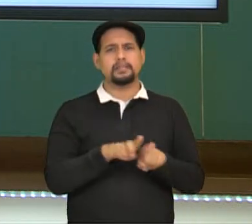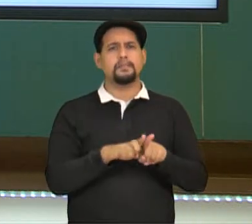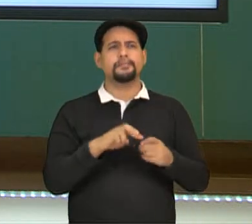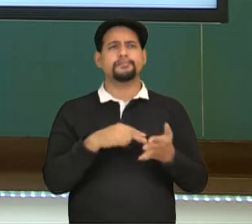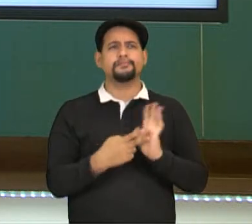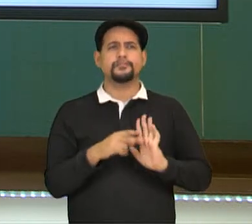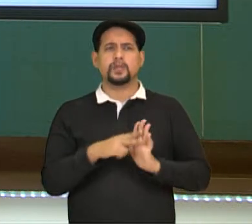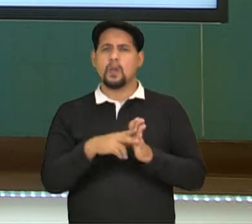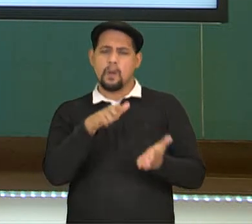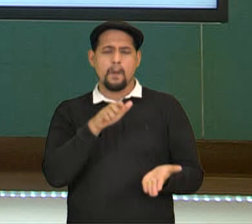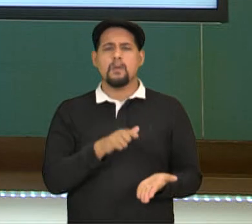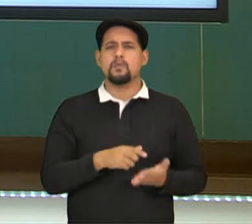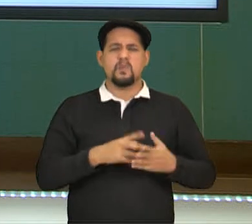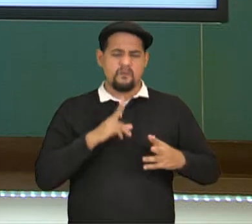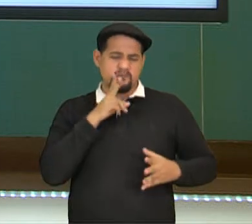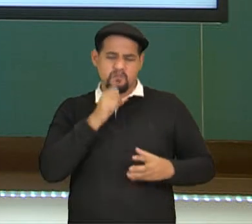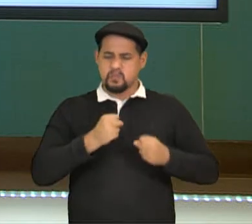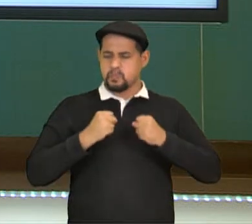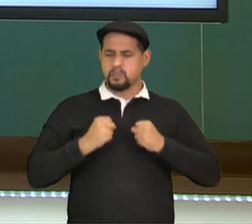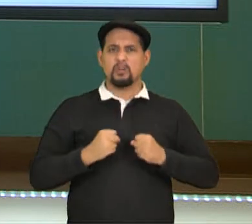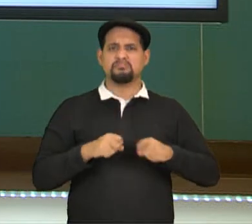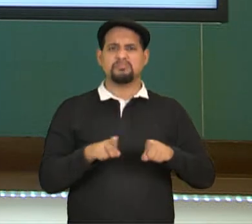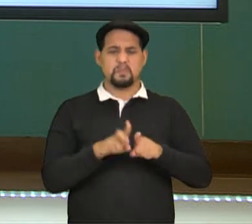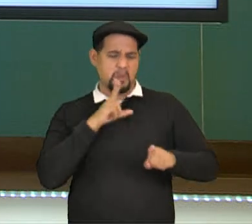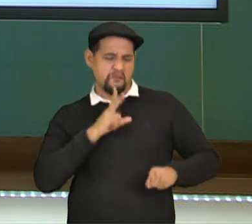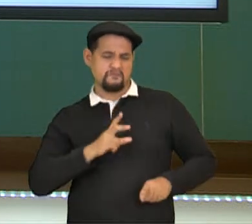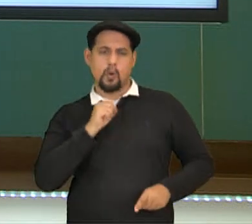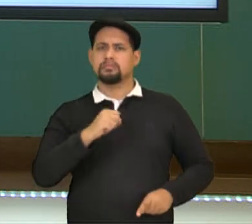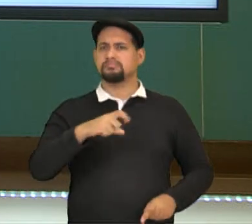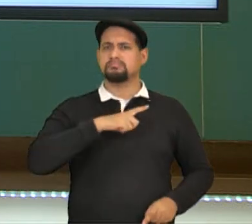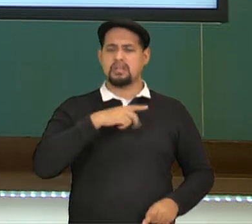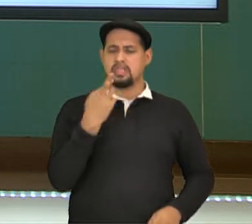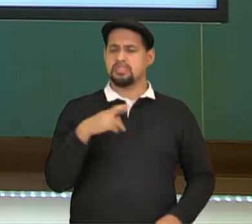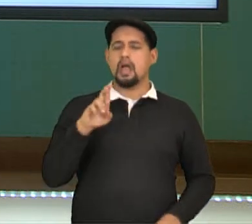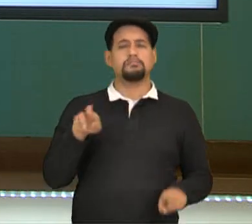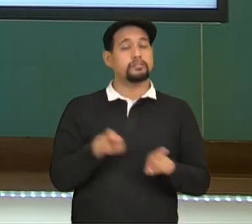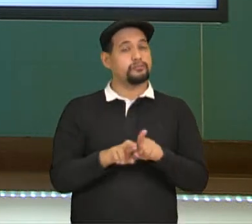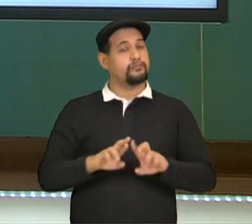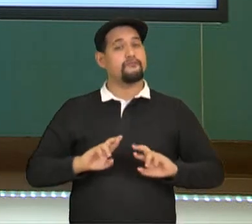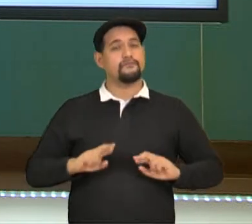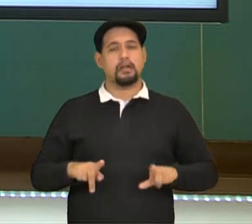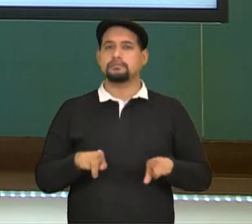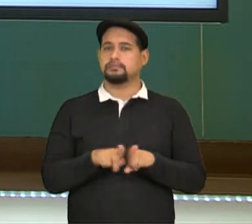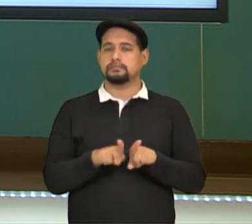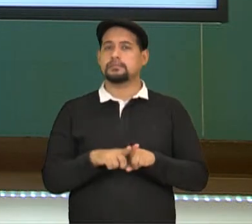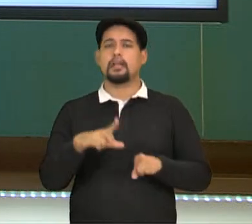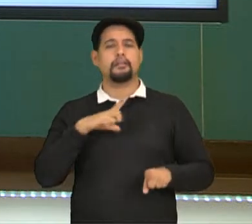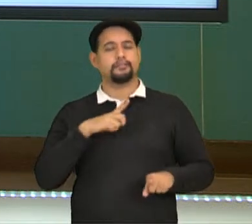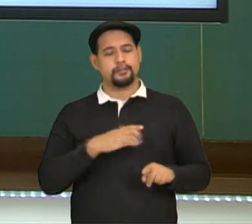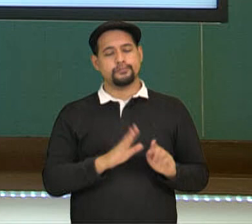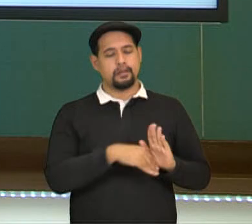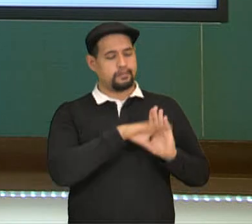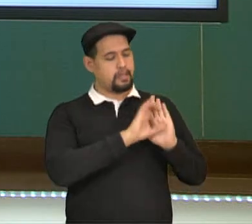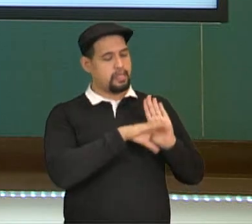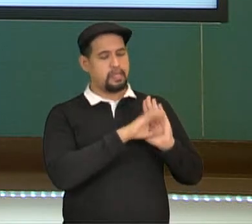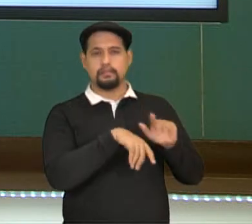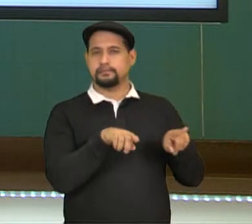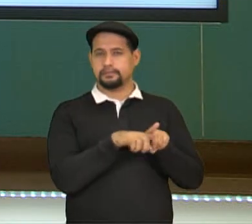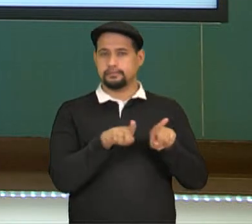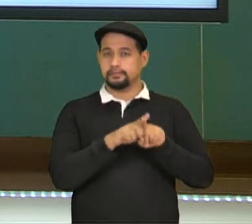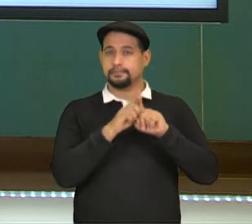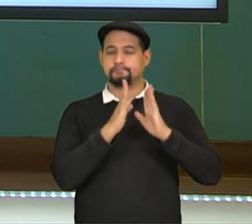o poder religioso, né? Diferente ali que a gente vai ter o Ocidente, né? A gente já tem uma constituição ali da